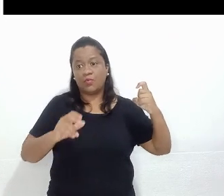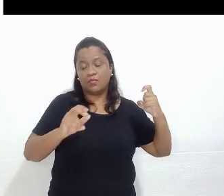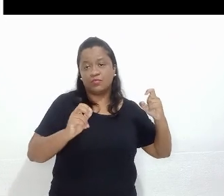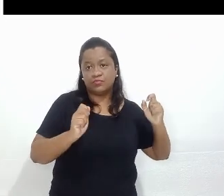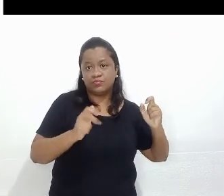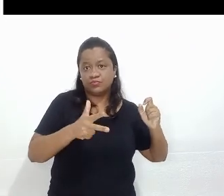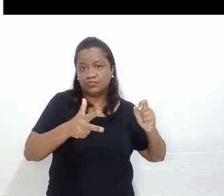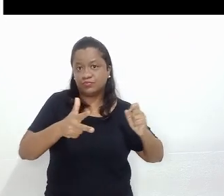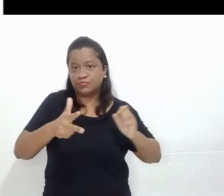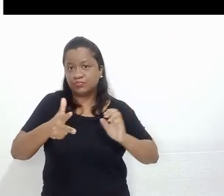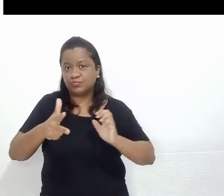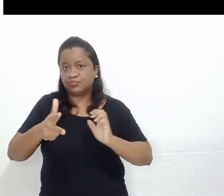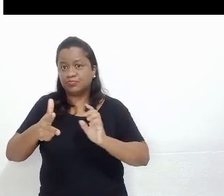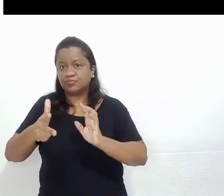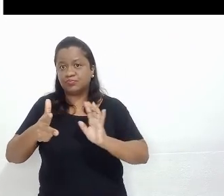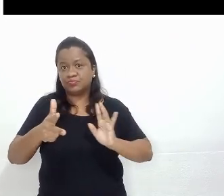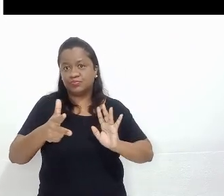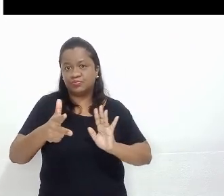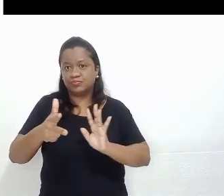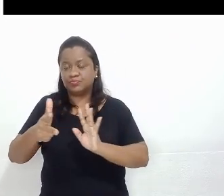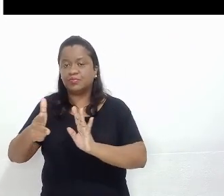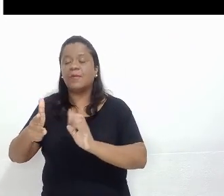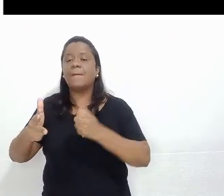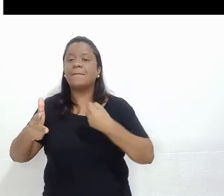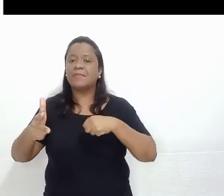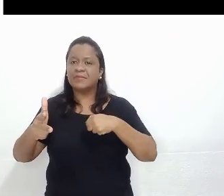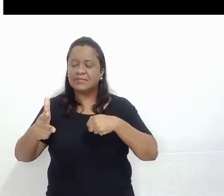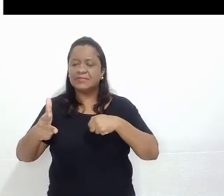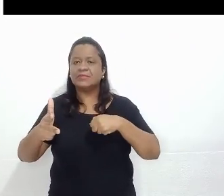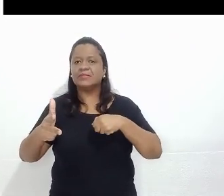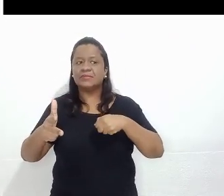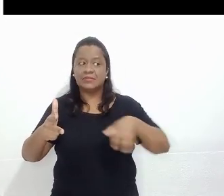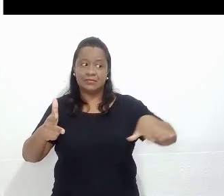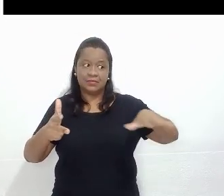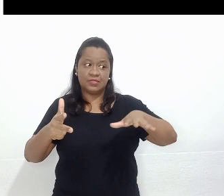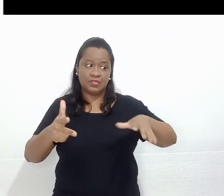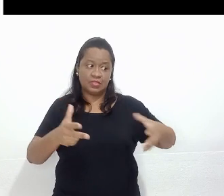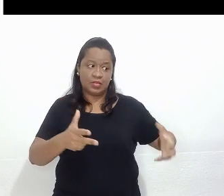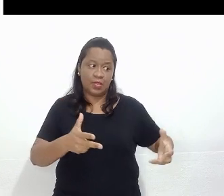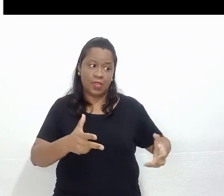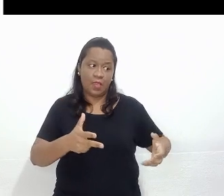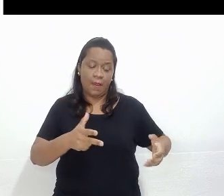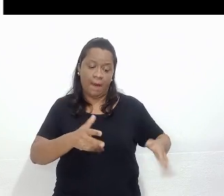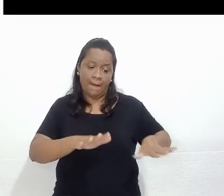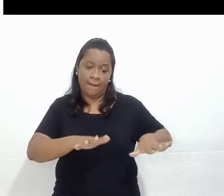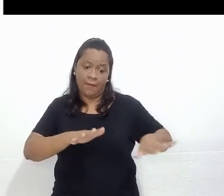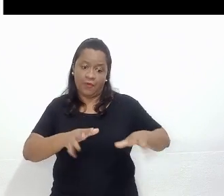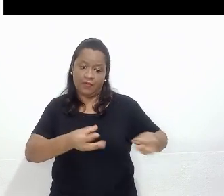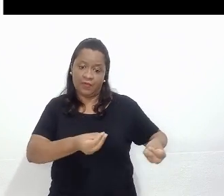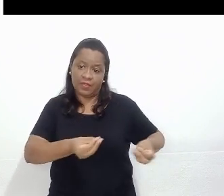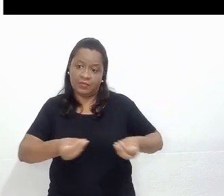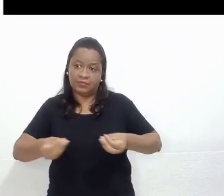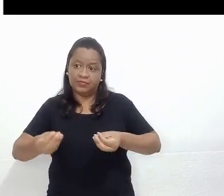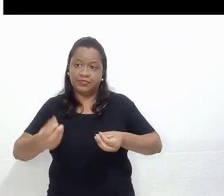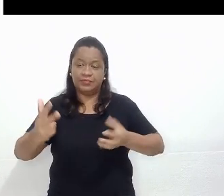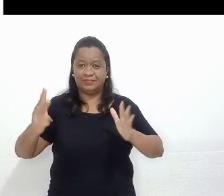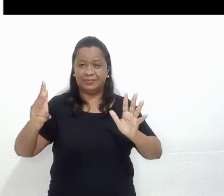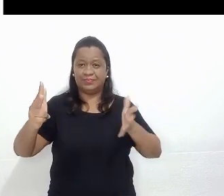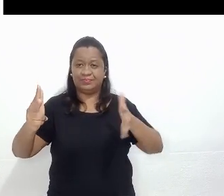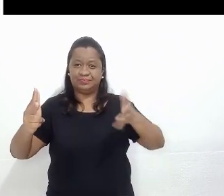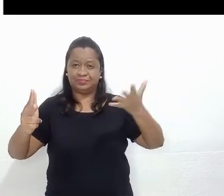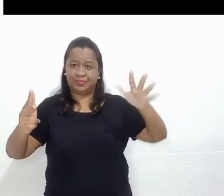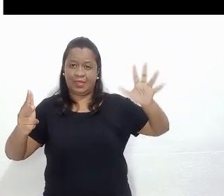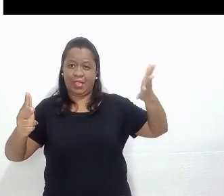dizer, a luz está lá paradinha, mas às vezes precisa alguém se movimentar com um rebatedor junto para ajudar a rebater aquela luz para